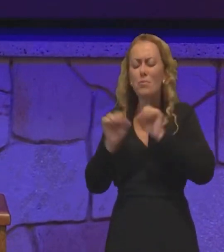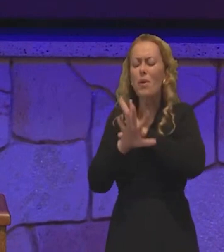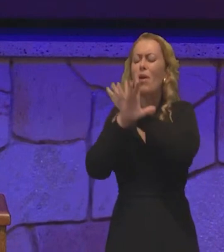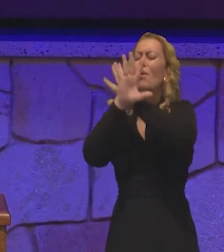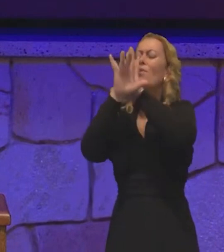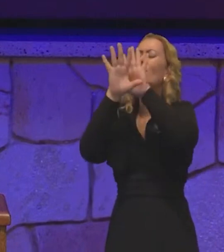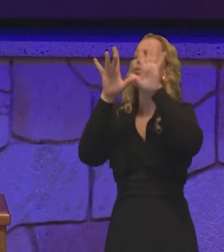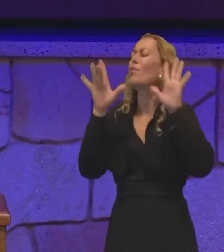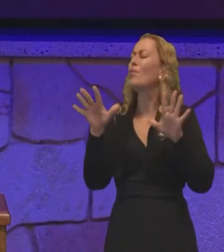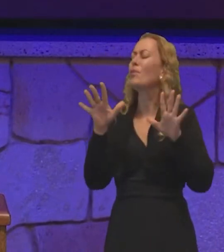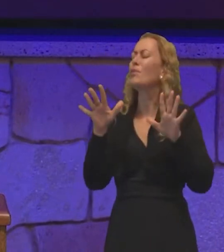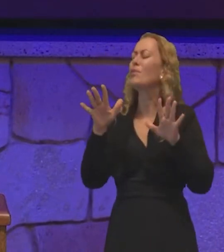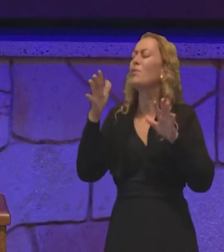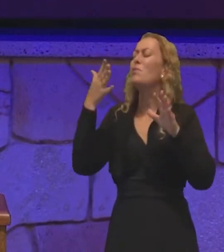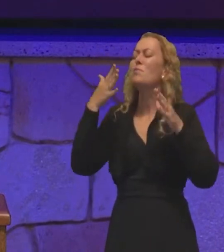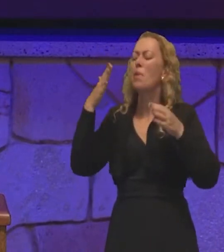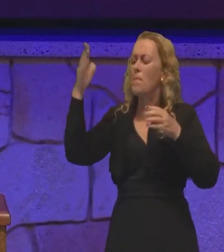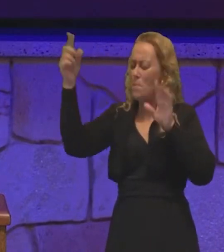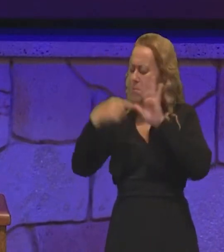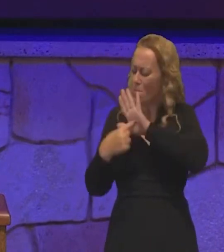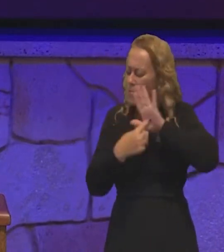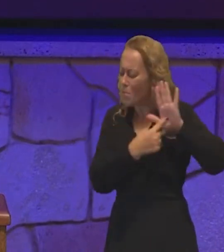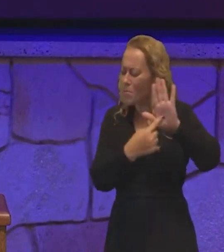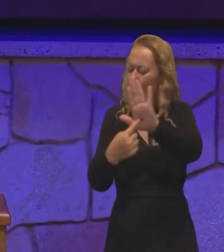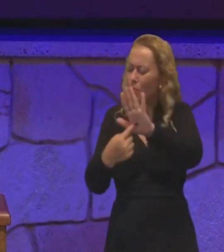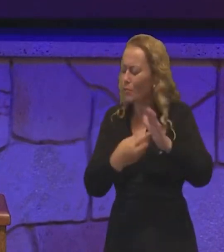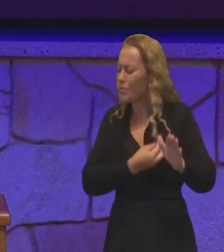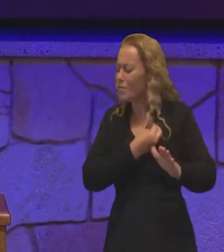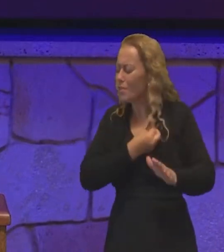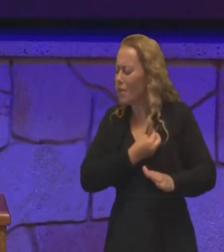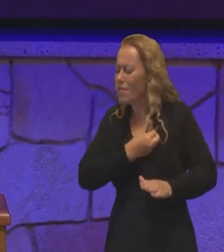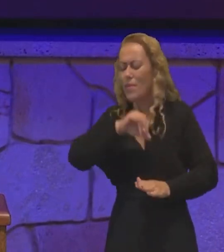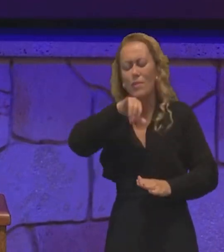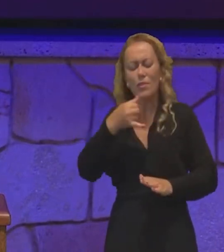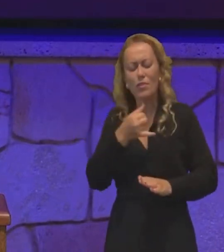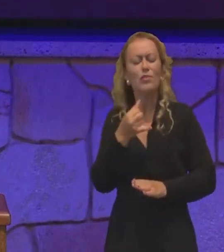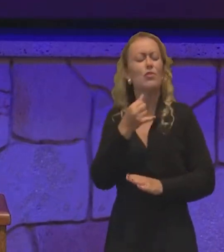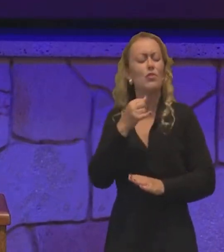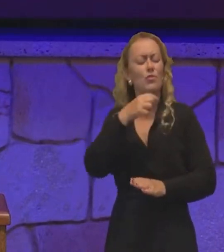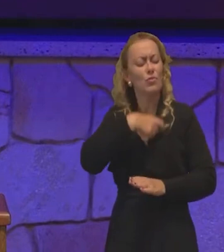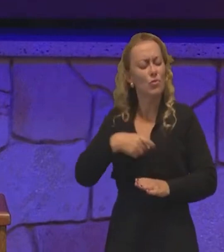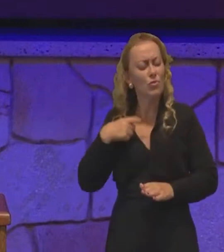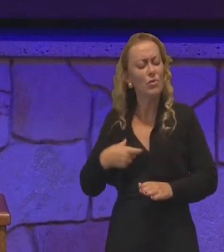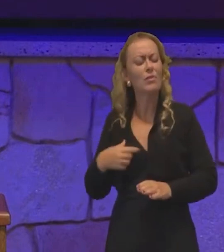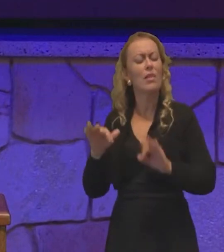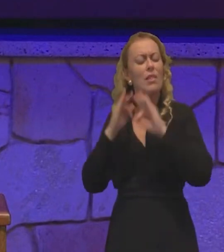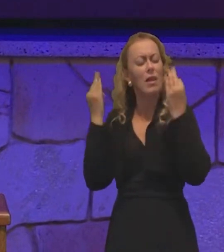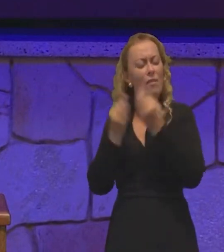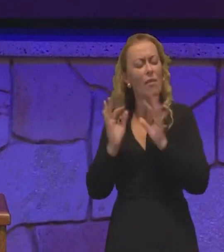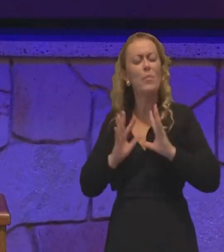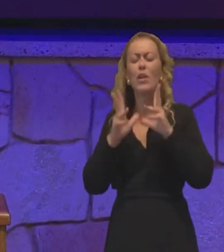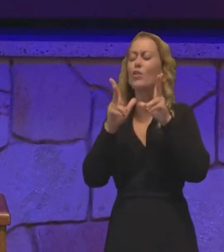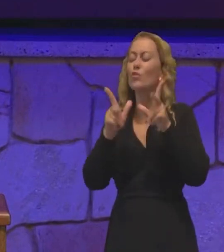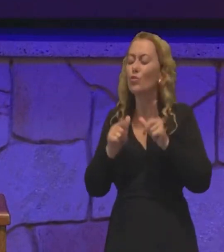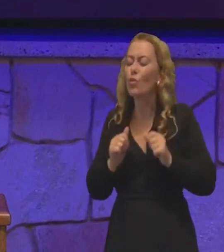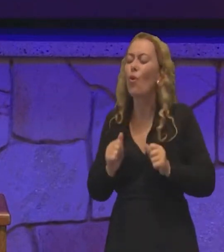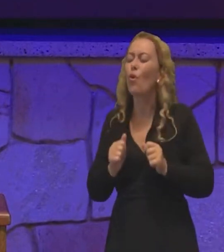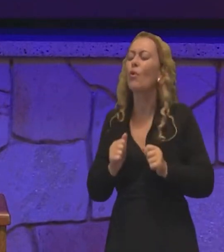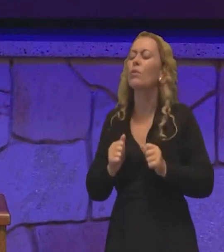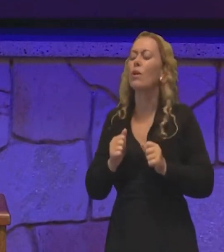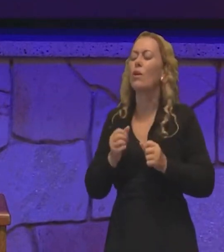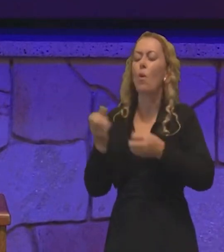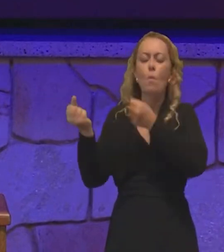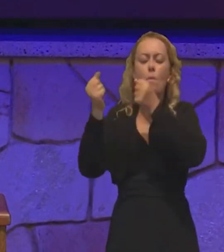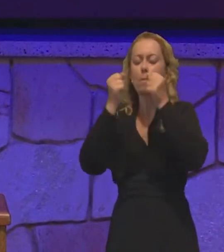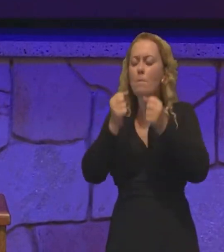não apenas se manifestou na vida dele, mas na vida dos seus irmãos, na vida do seu pai Israel, que logo depois pôde partir